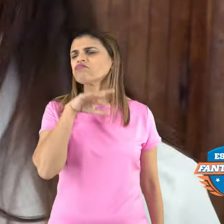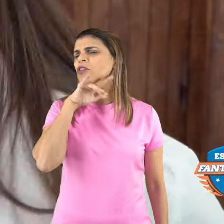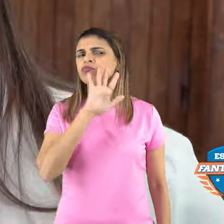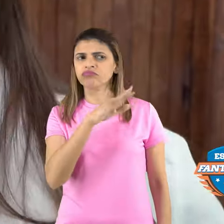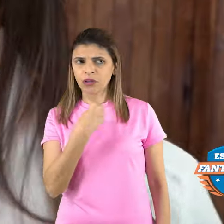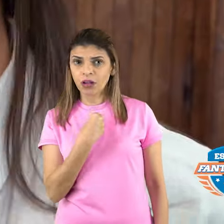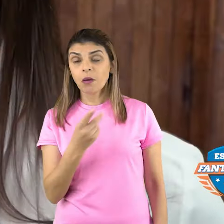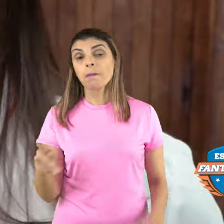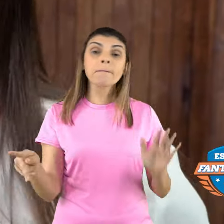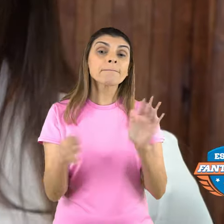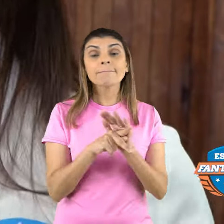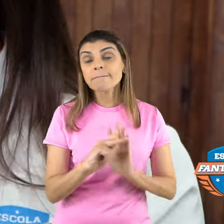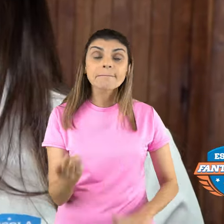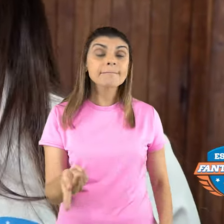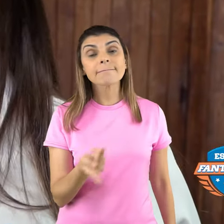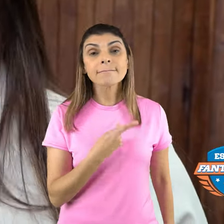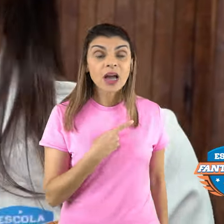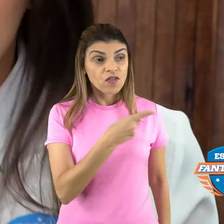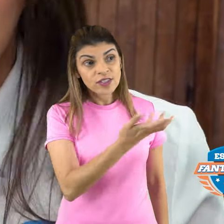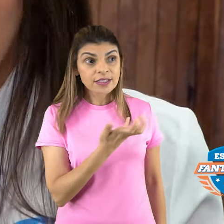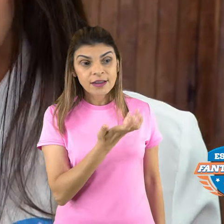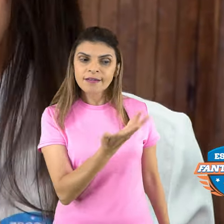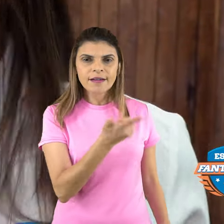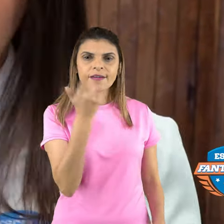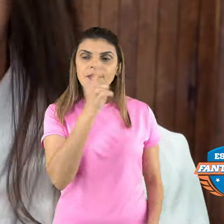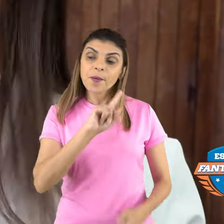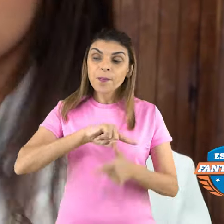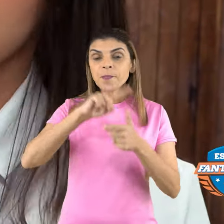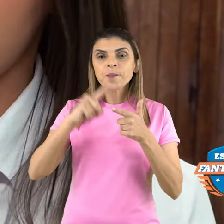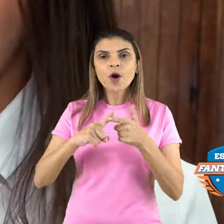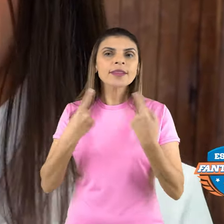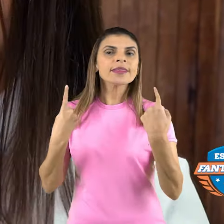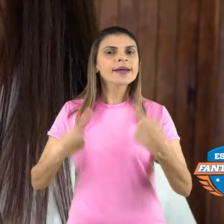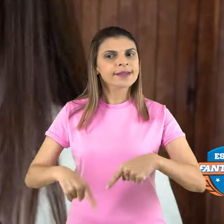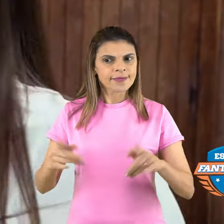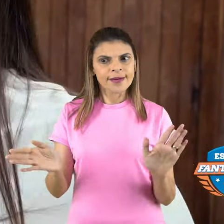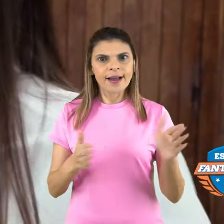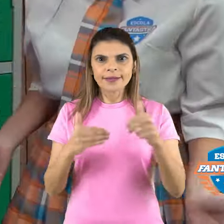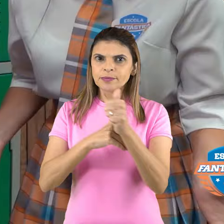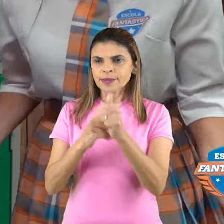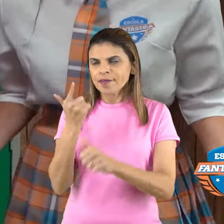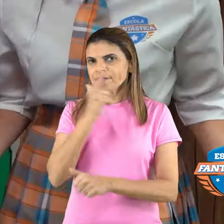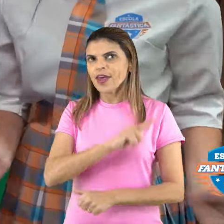hein? Esse bolo é todo meu. Se você quiser, vence o próximo desafio da caixa misteriosa.